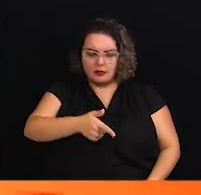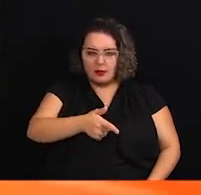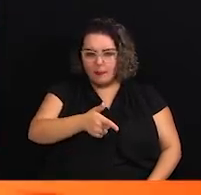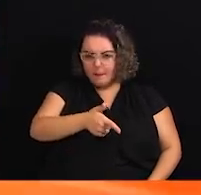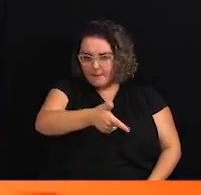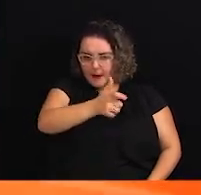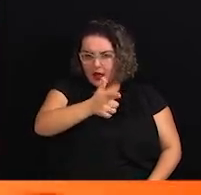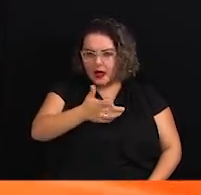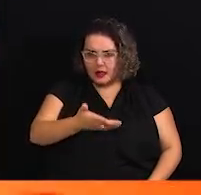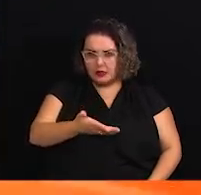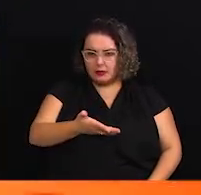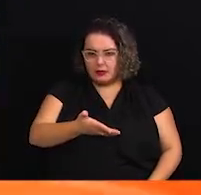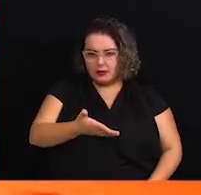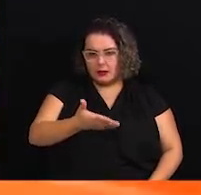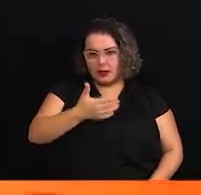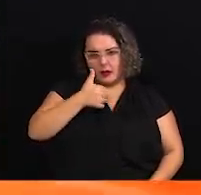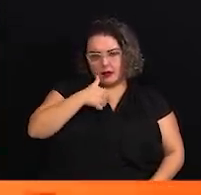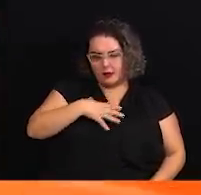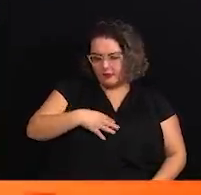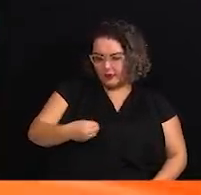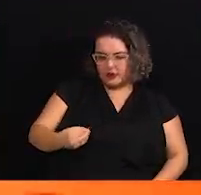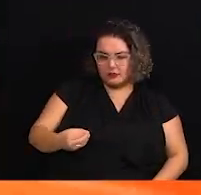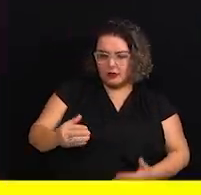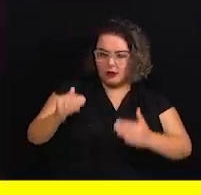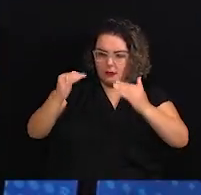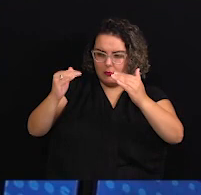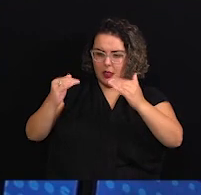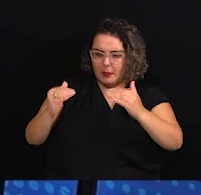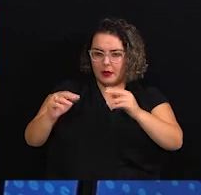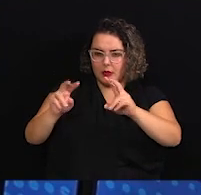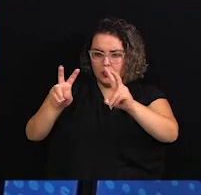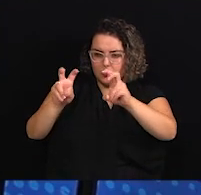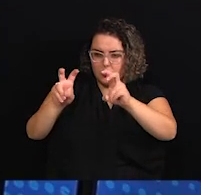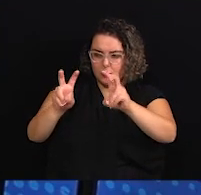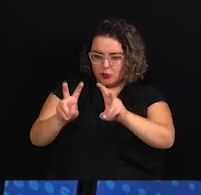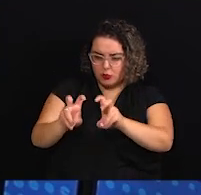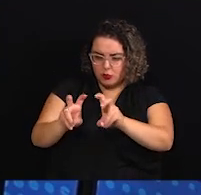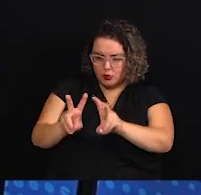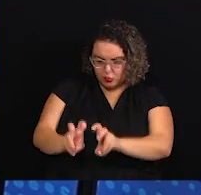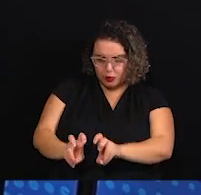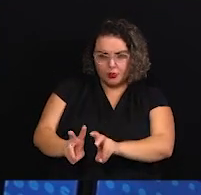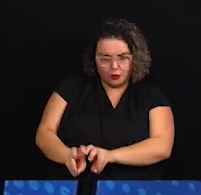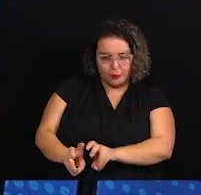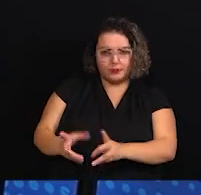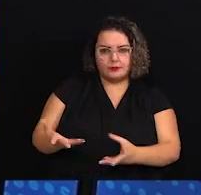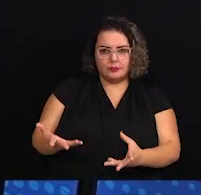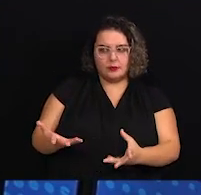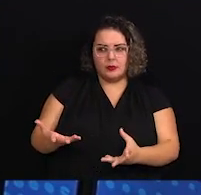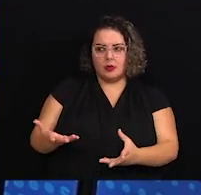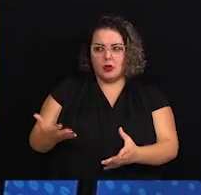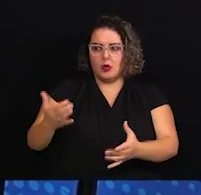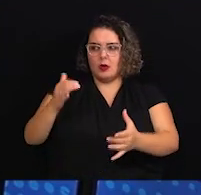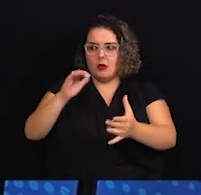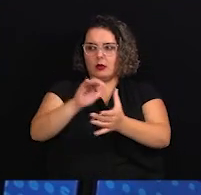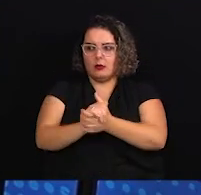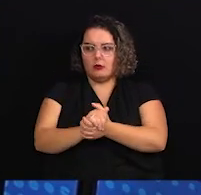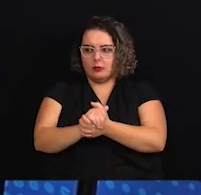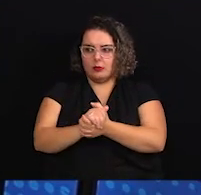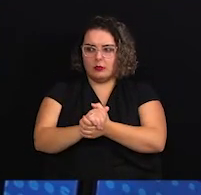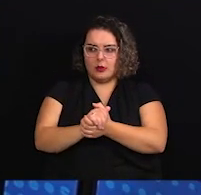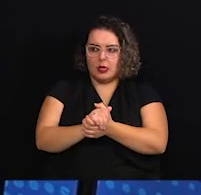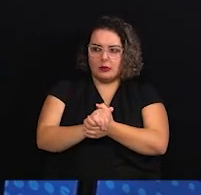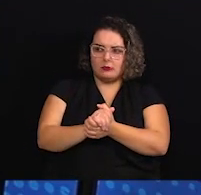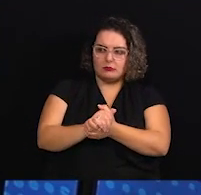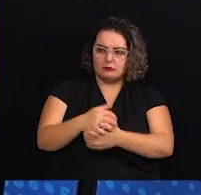Então tem uma série de coisas, assim, que são subtemas, diria, pra você, entendeu? Um casamento feito de